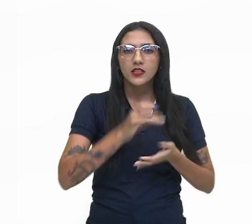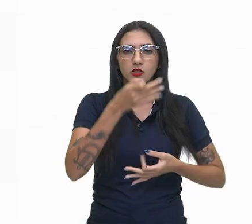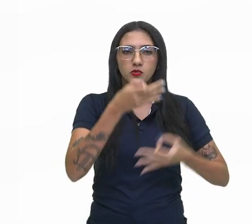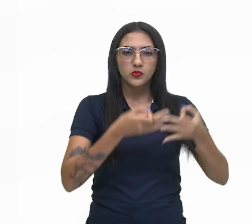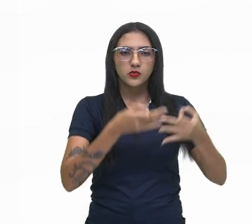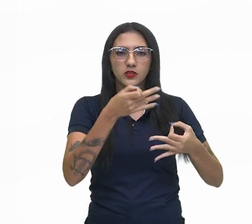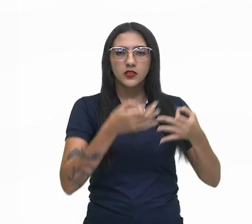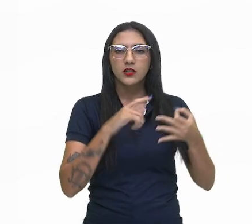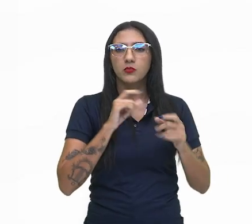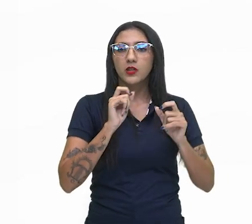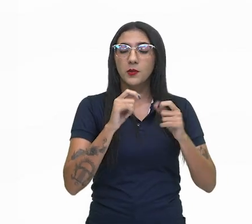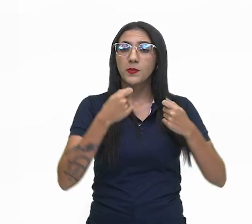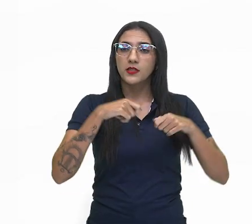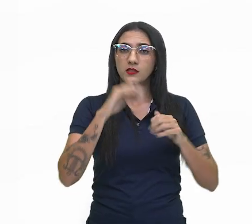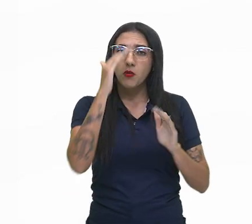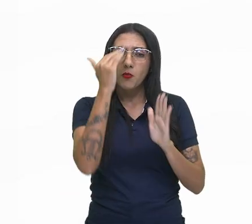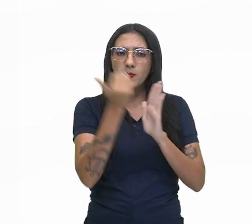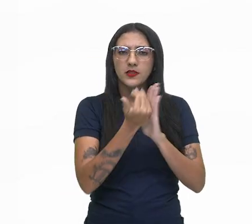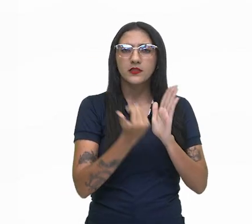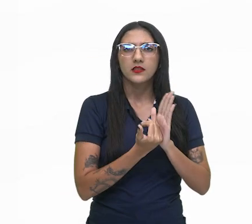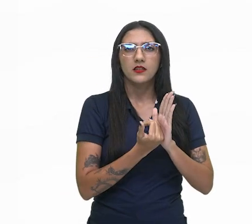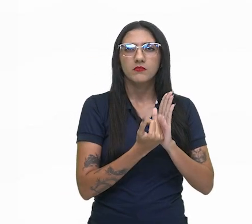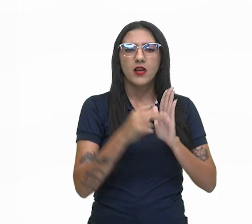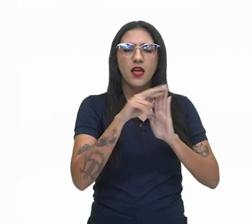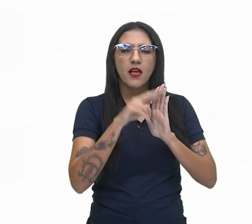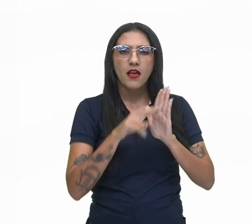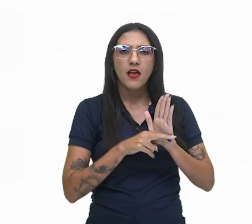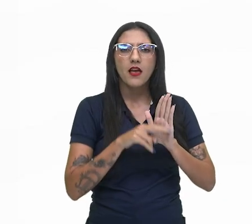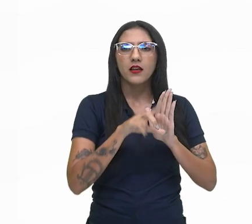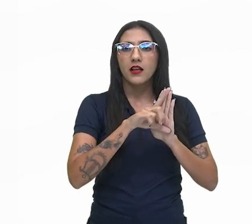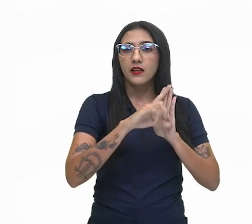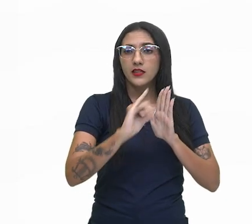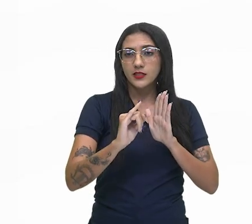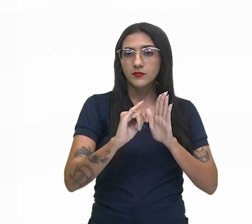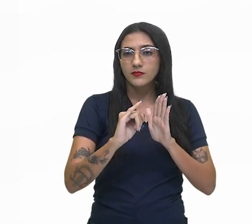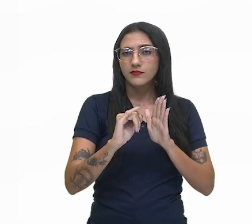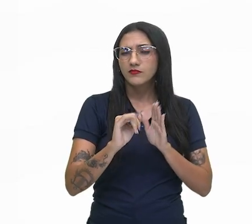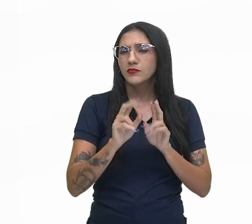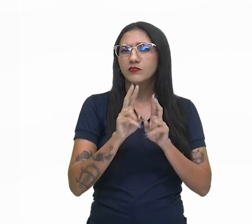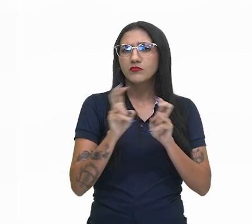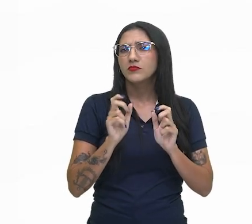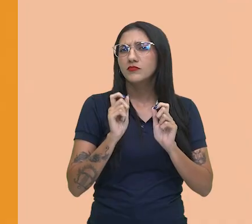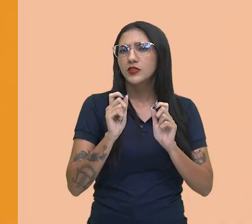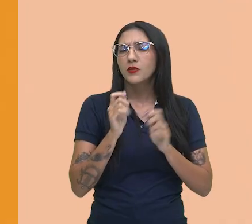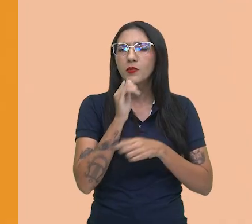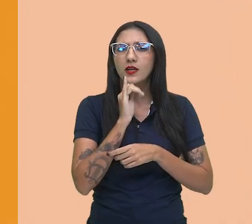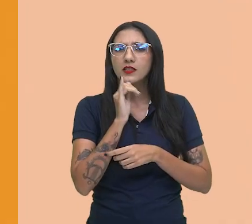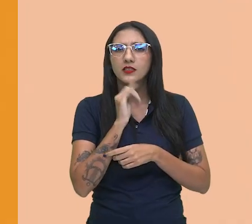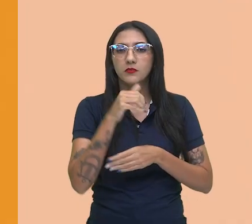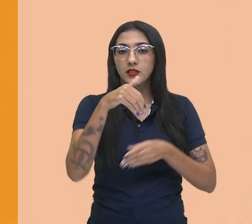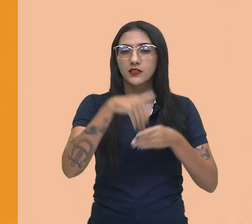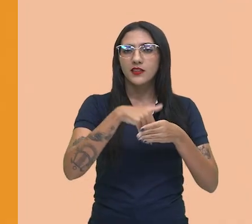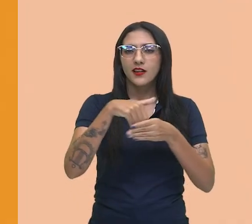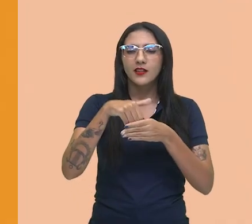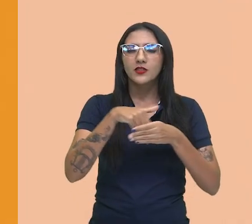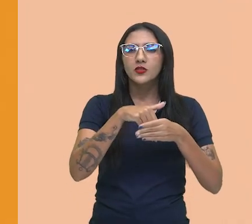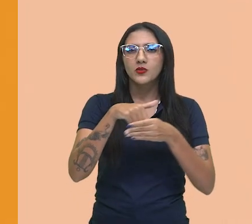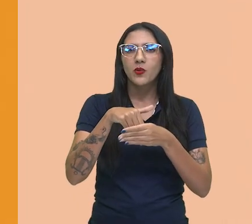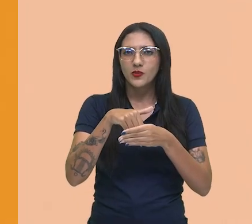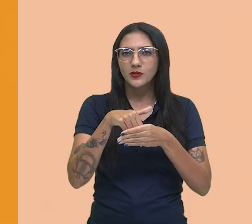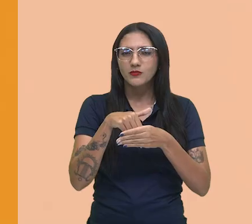quê? As regras do jogo, como, por exemplo, as eleições. É fundamental isso daí. Né?